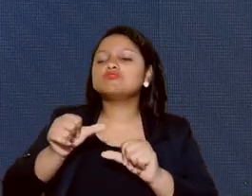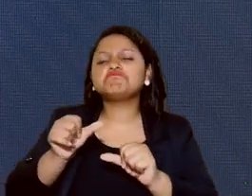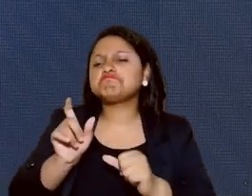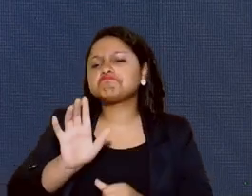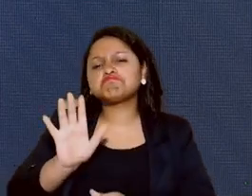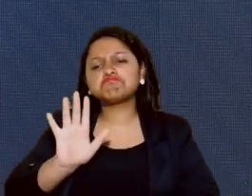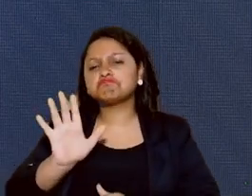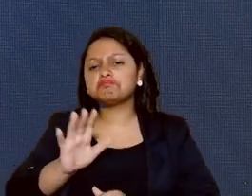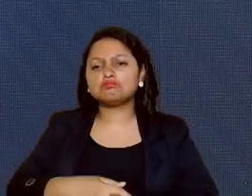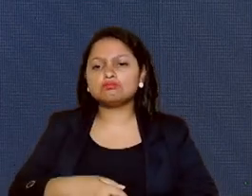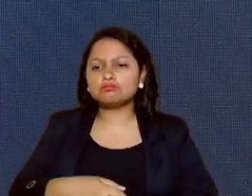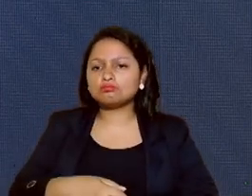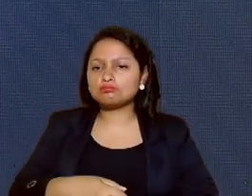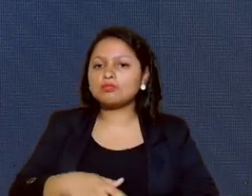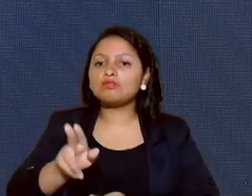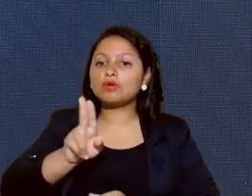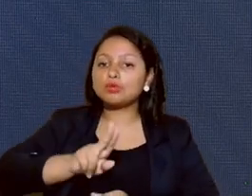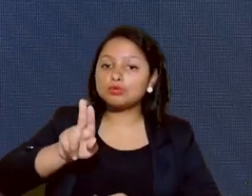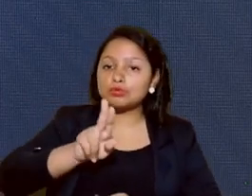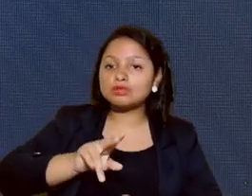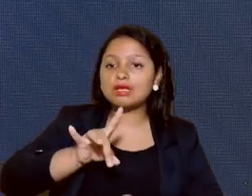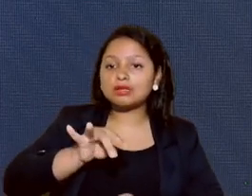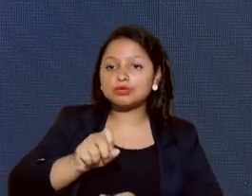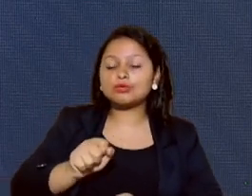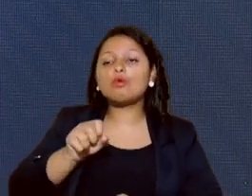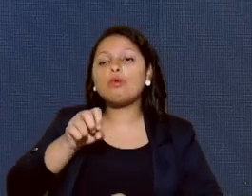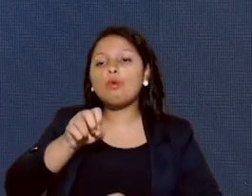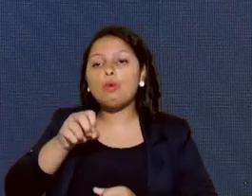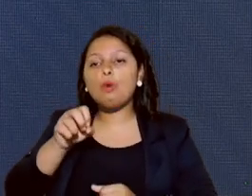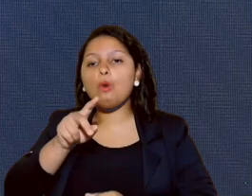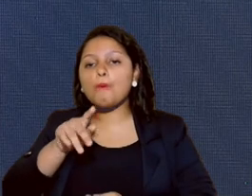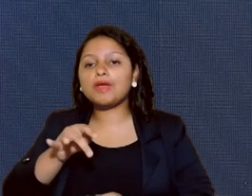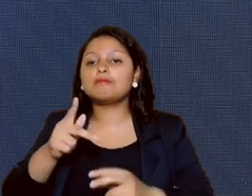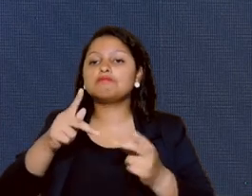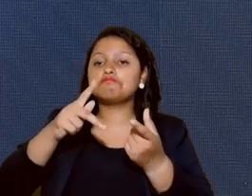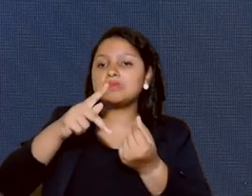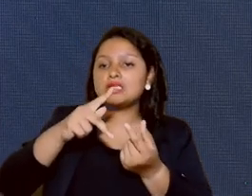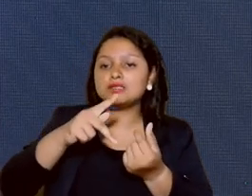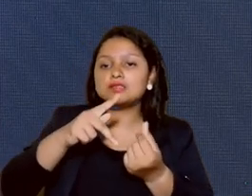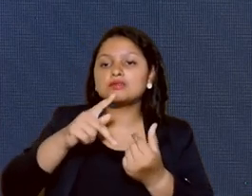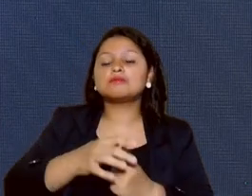aumentar o uso de dados é o open Fire é o pics